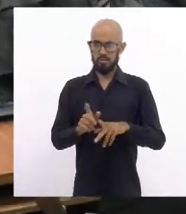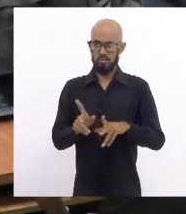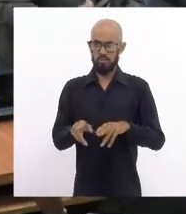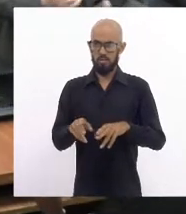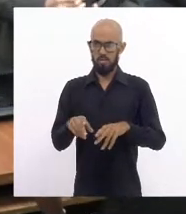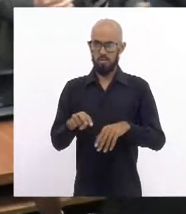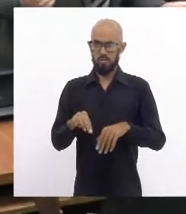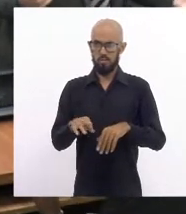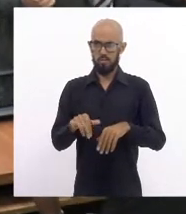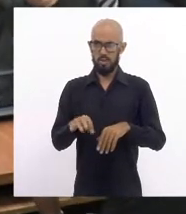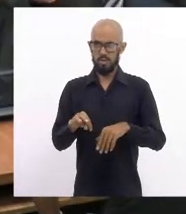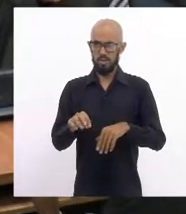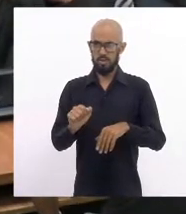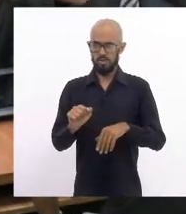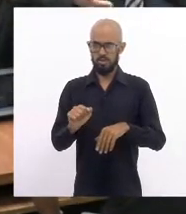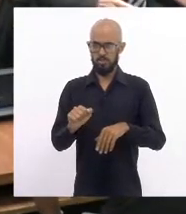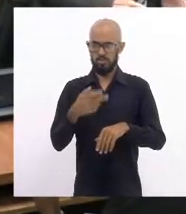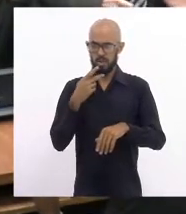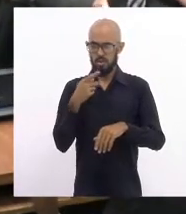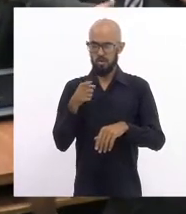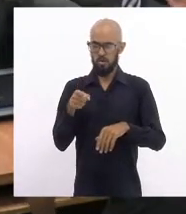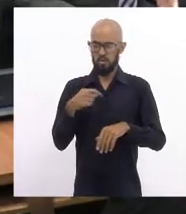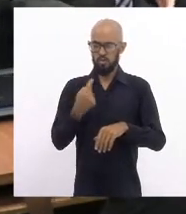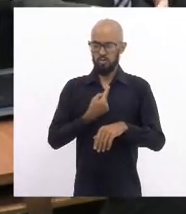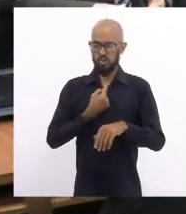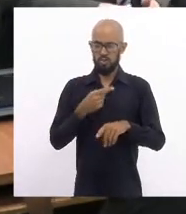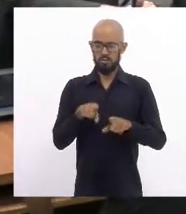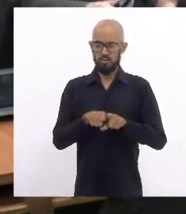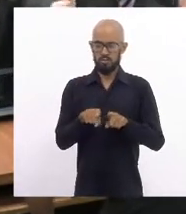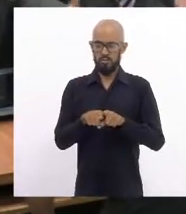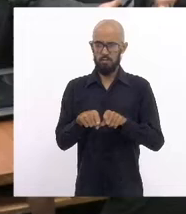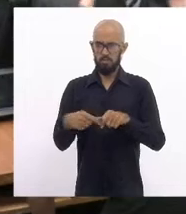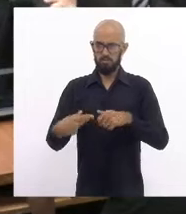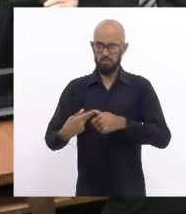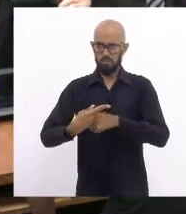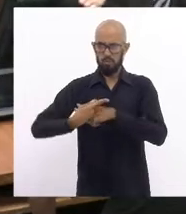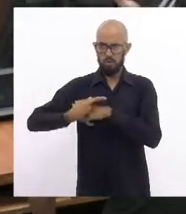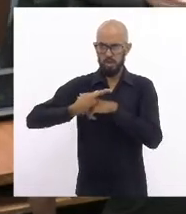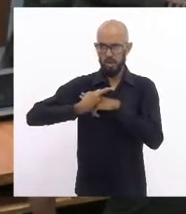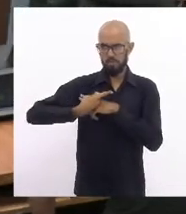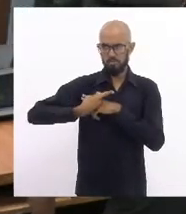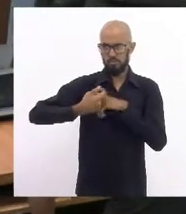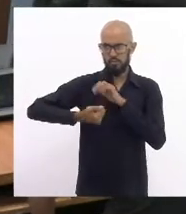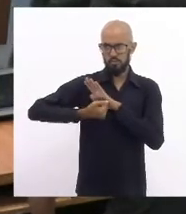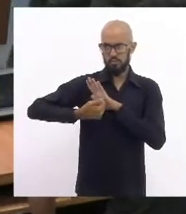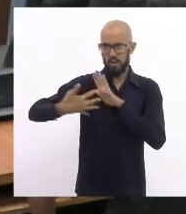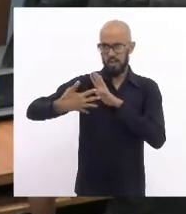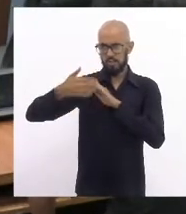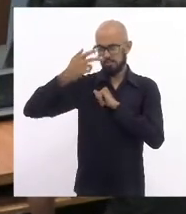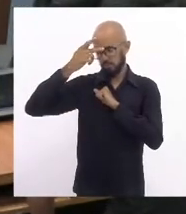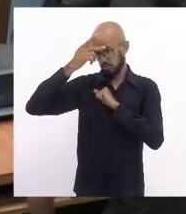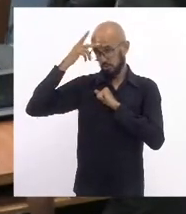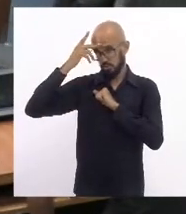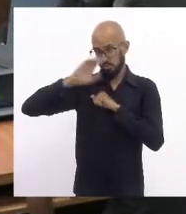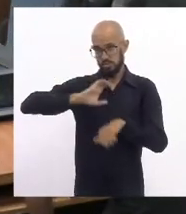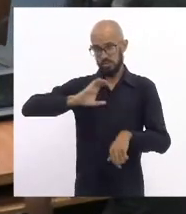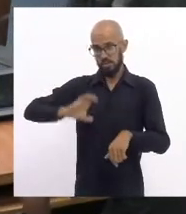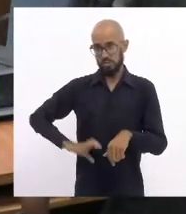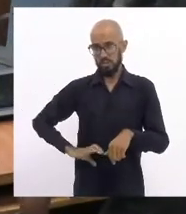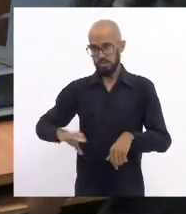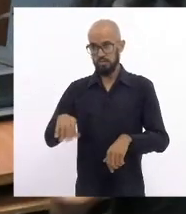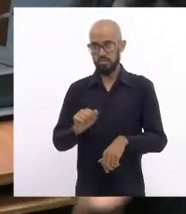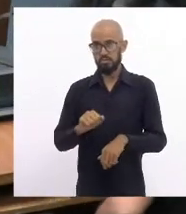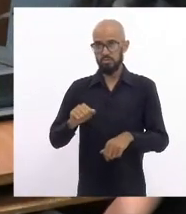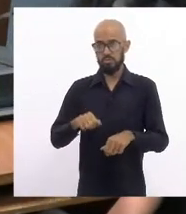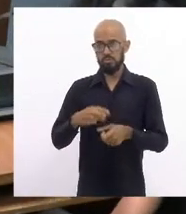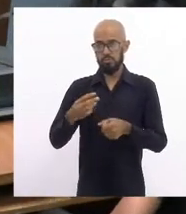Marta Rocha, nós também fomos procuradas por diversas pessoas, diversos cidadãos e cidadãs